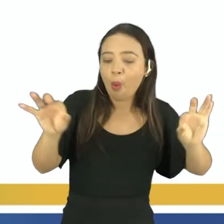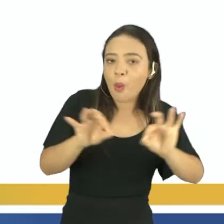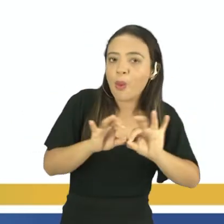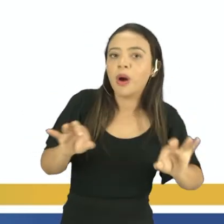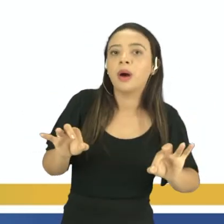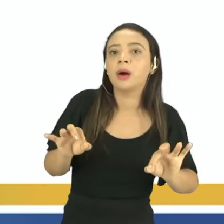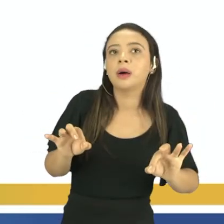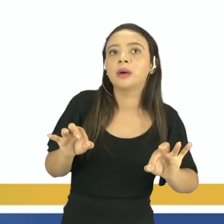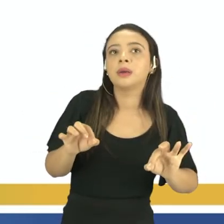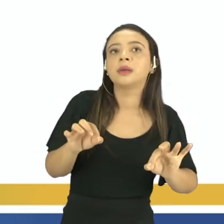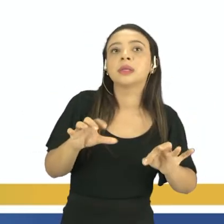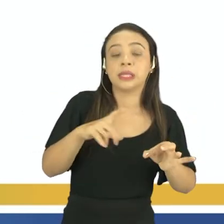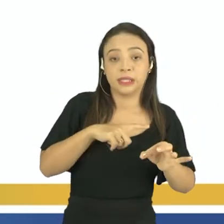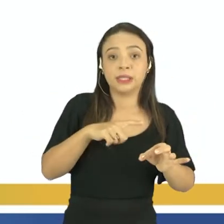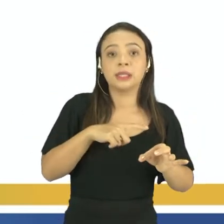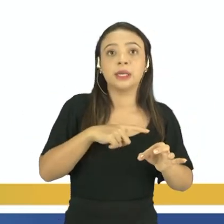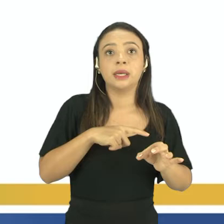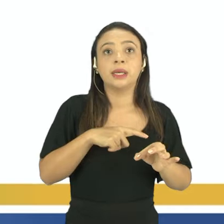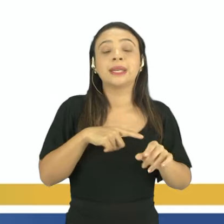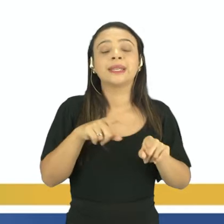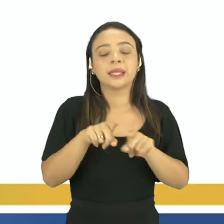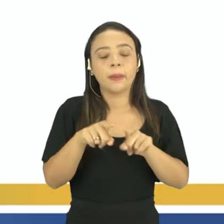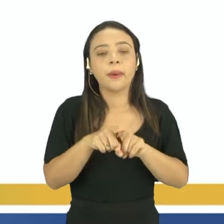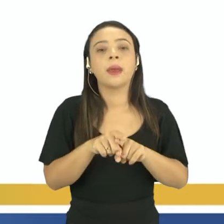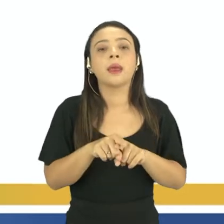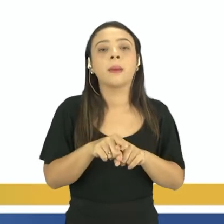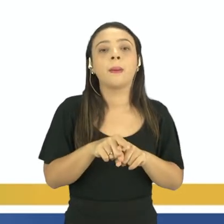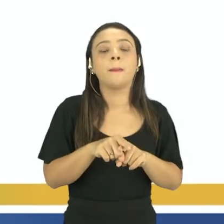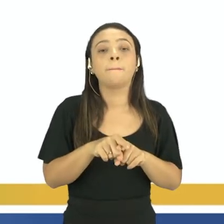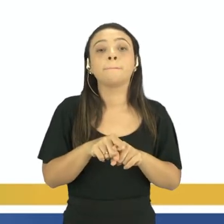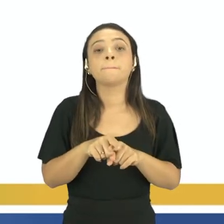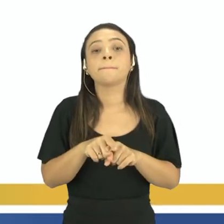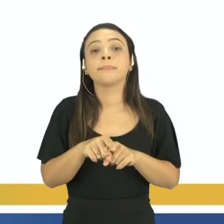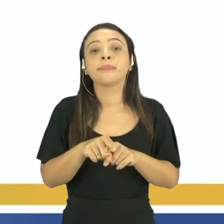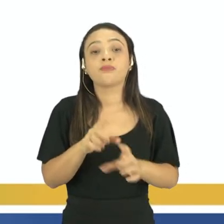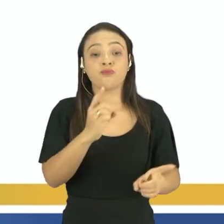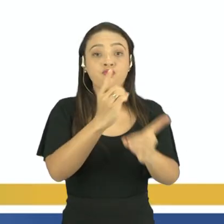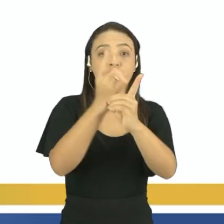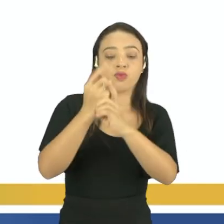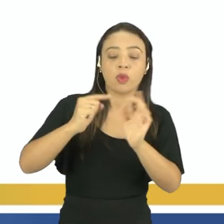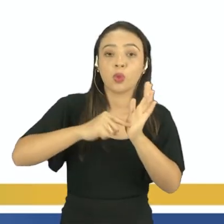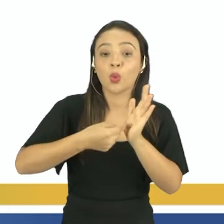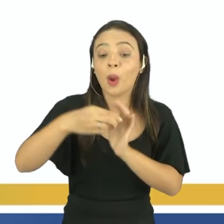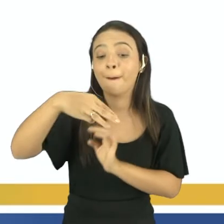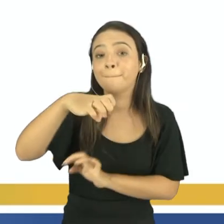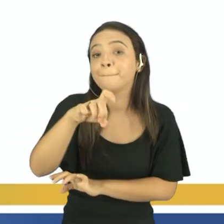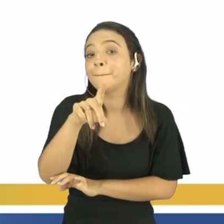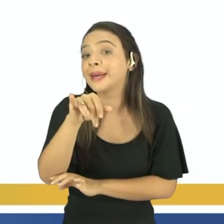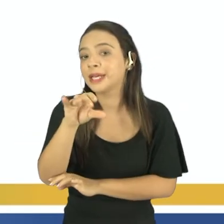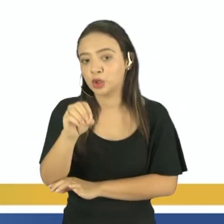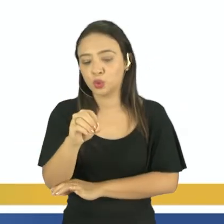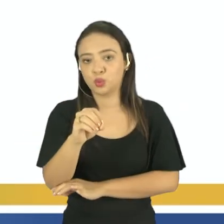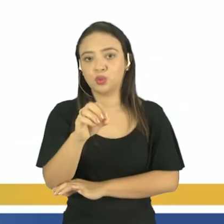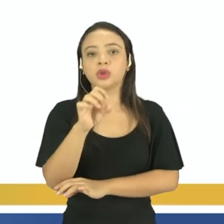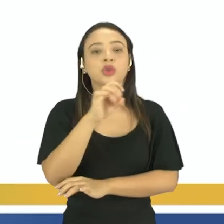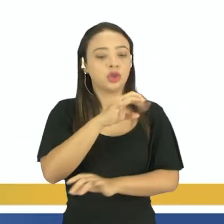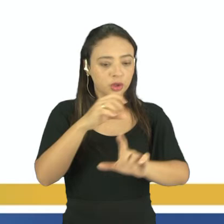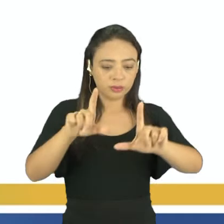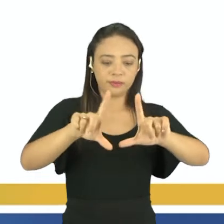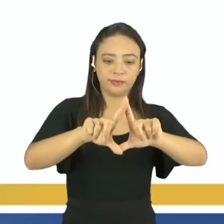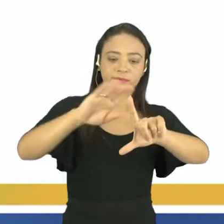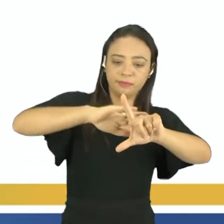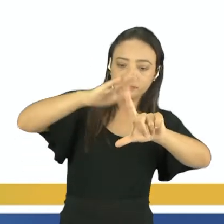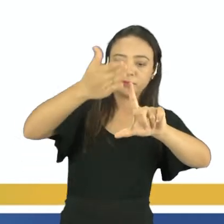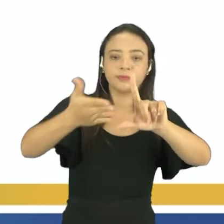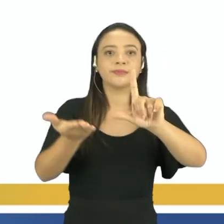perpendiculares aí traçadas, né, que passam pelo ponto médio de cada um dos lados de um triângulo. Dessa maneira